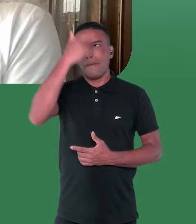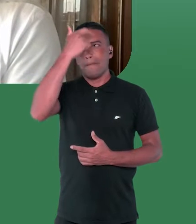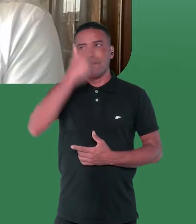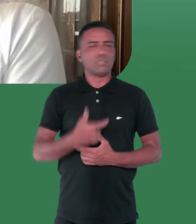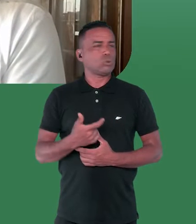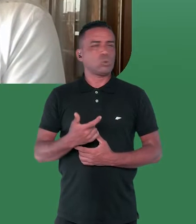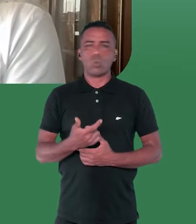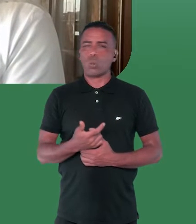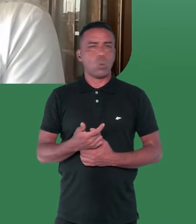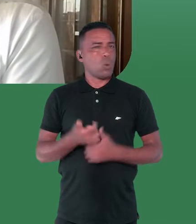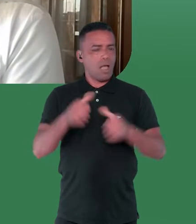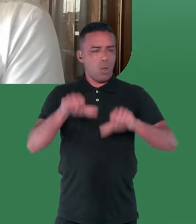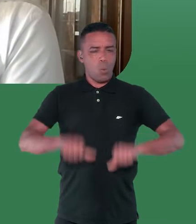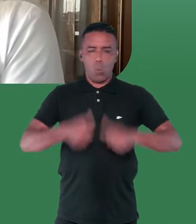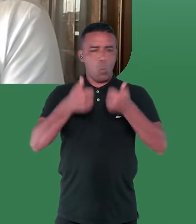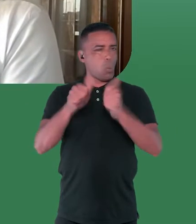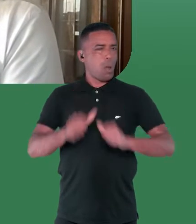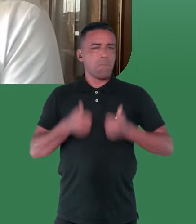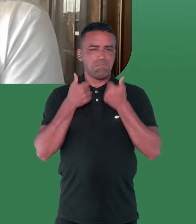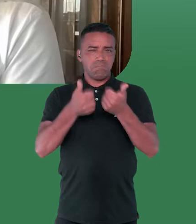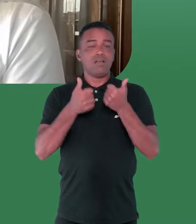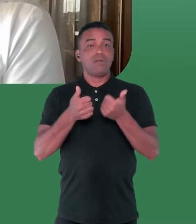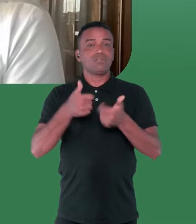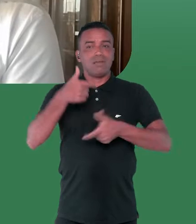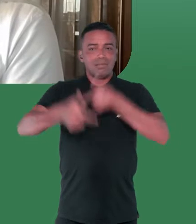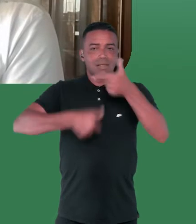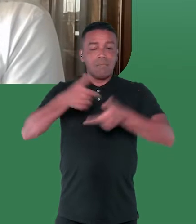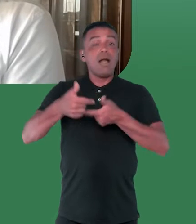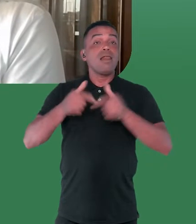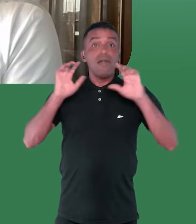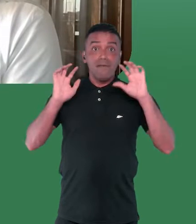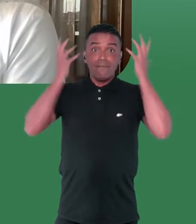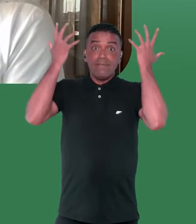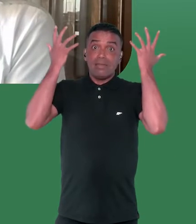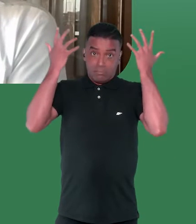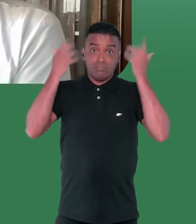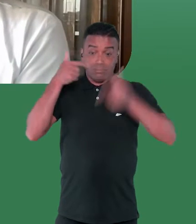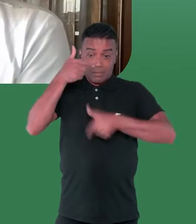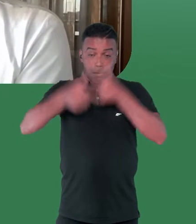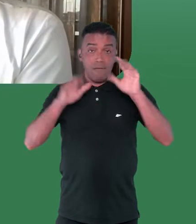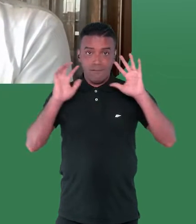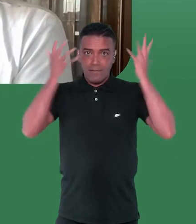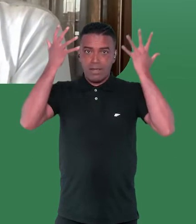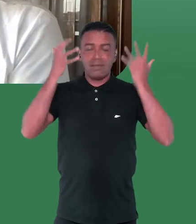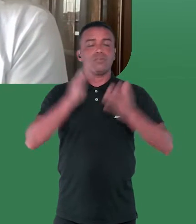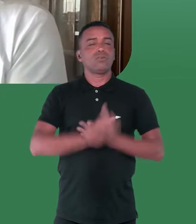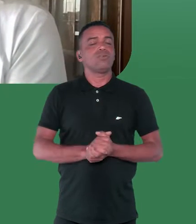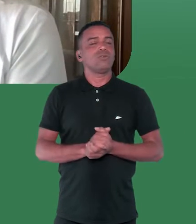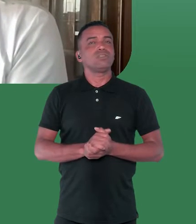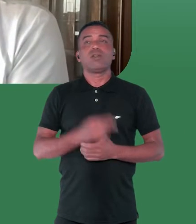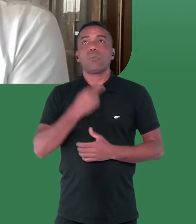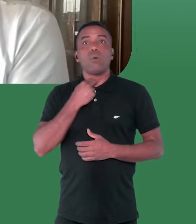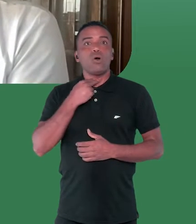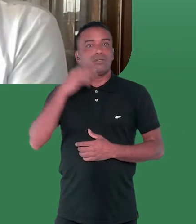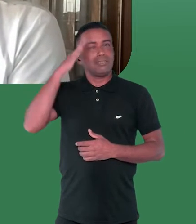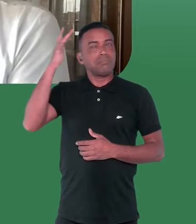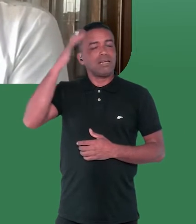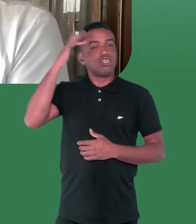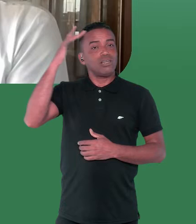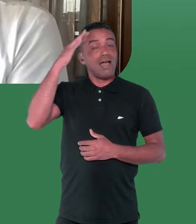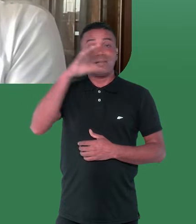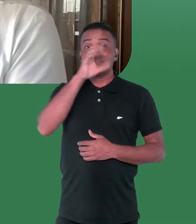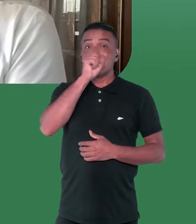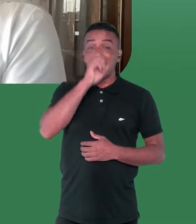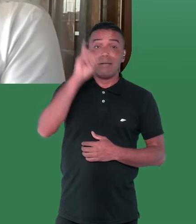mais qualificada para isso. Porque você trabalha com eventos, então você não pode nem imaginar sábado, domingo,